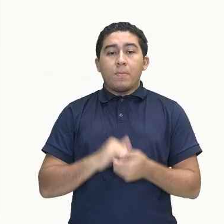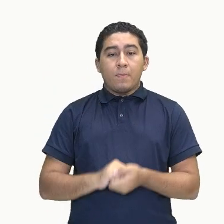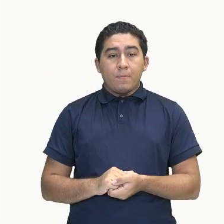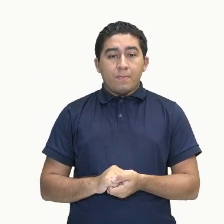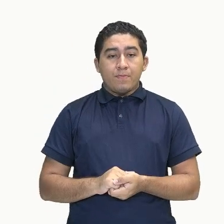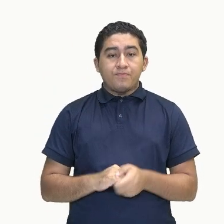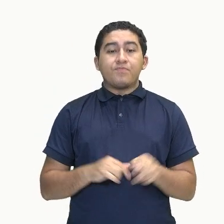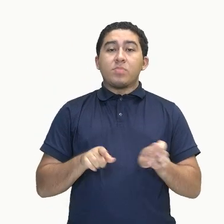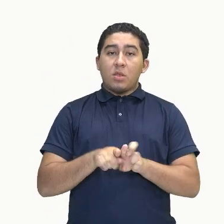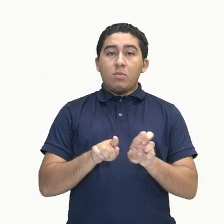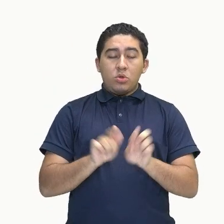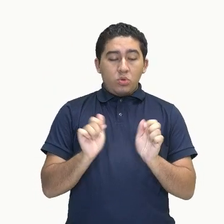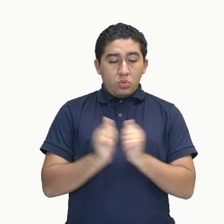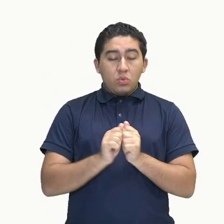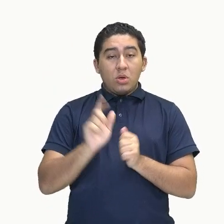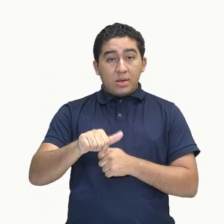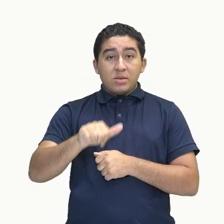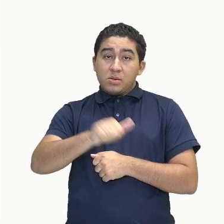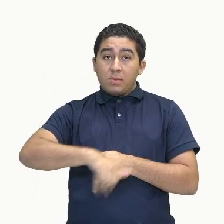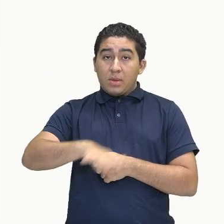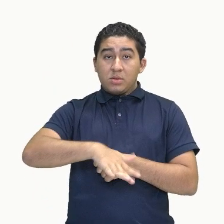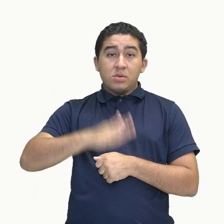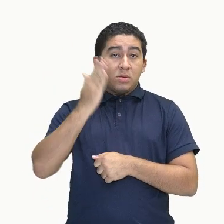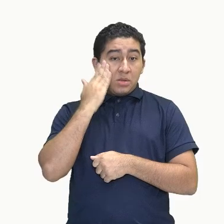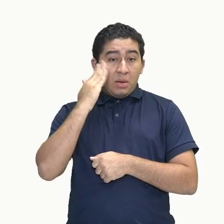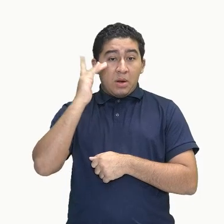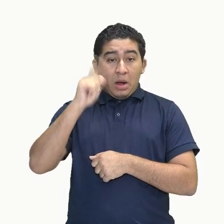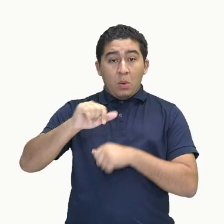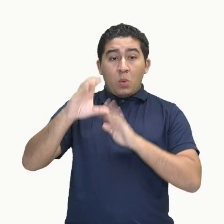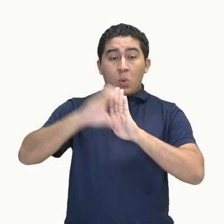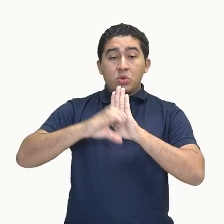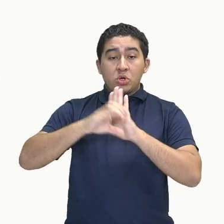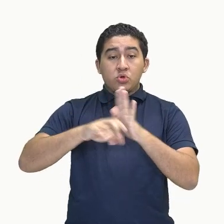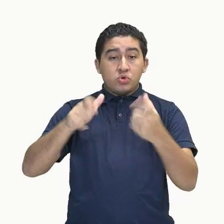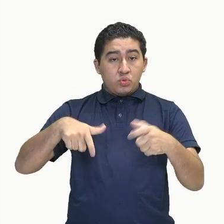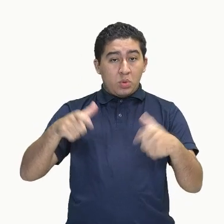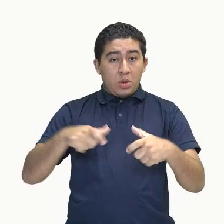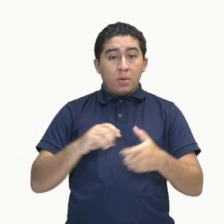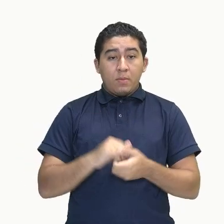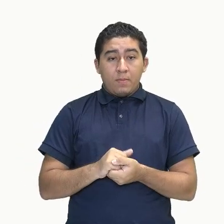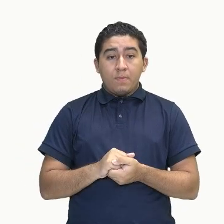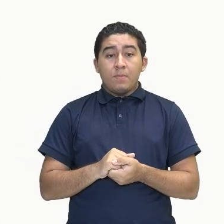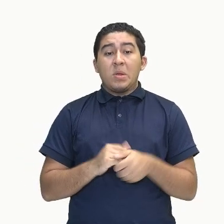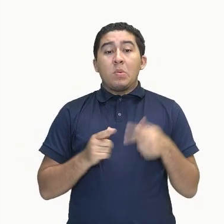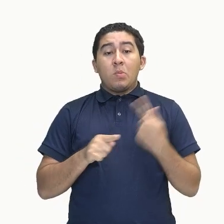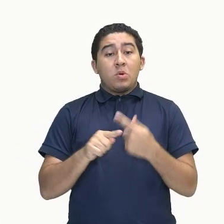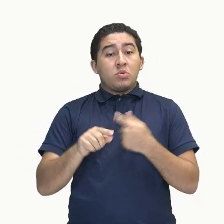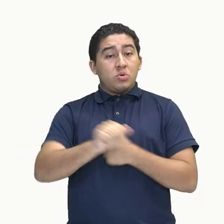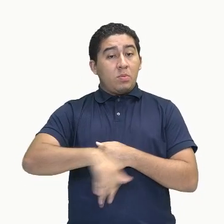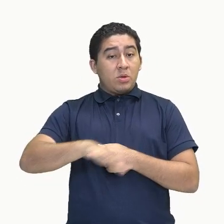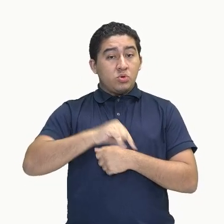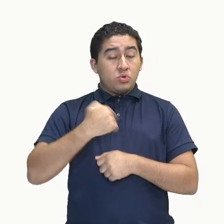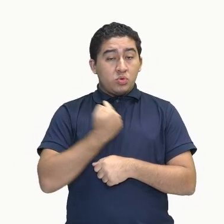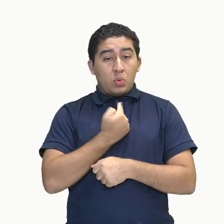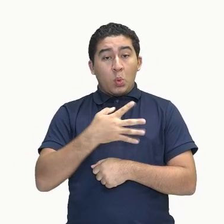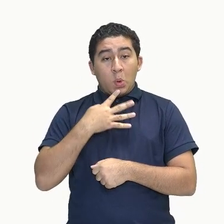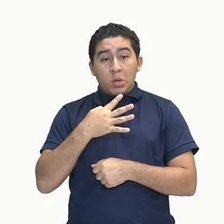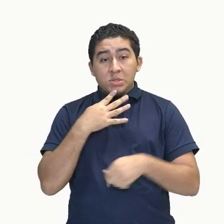esse espaço, eu já sei que é o conceito de lugar, né? Cuja paisagem nós conhecemos e delas